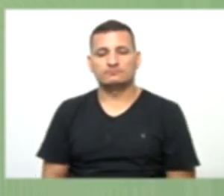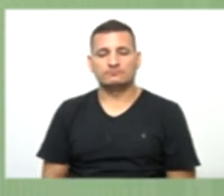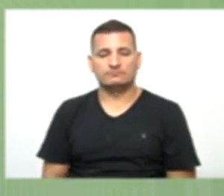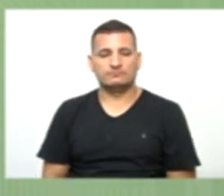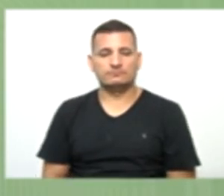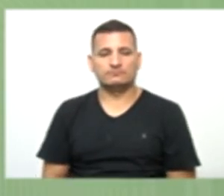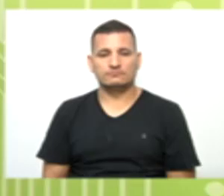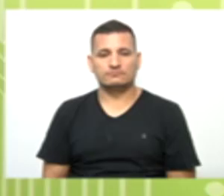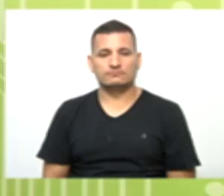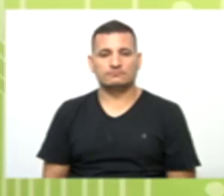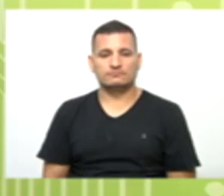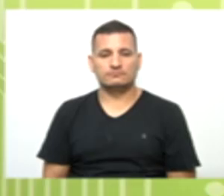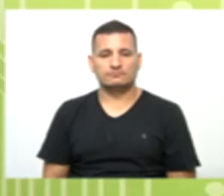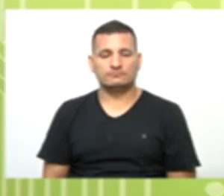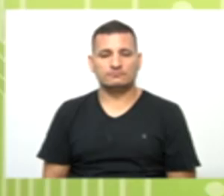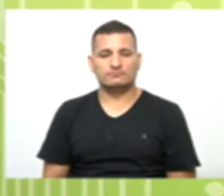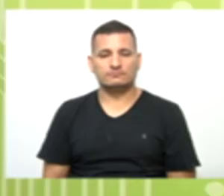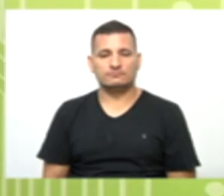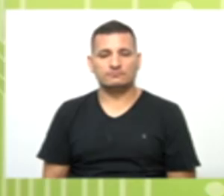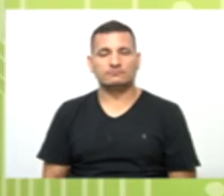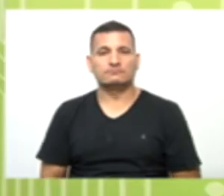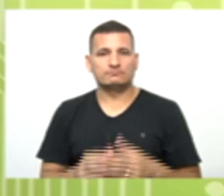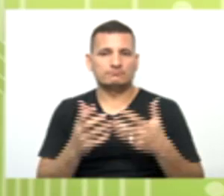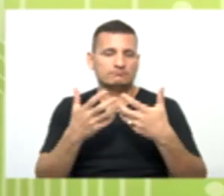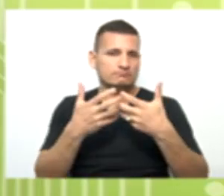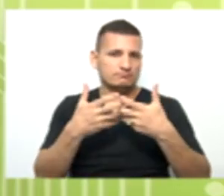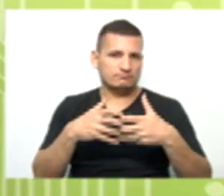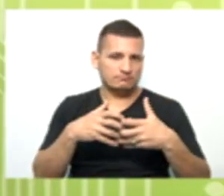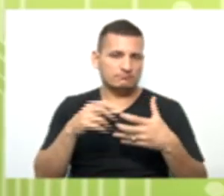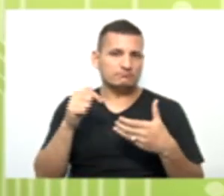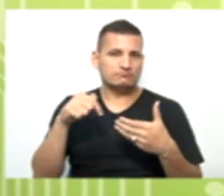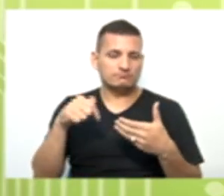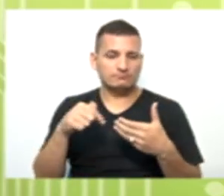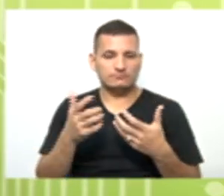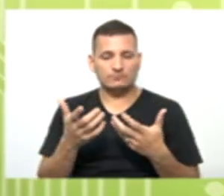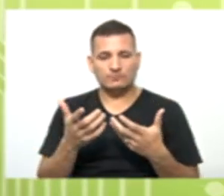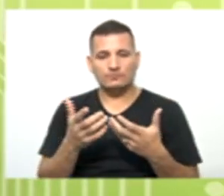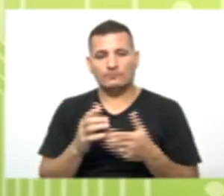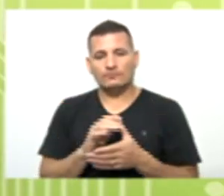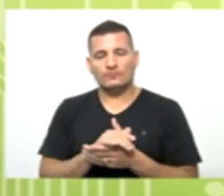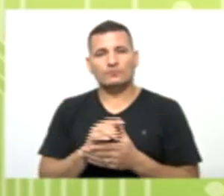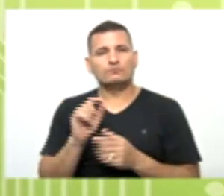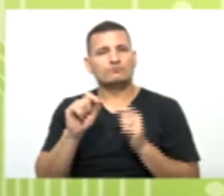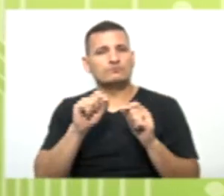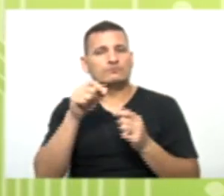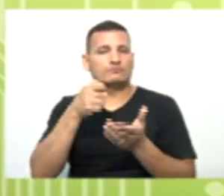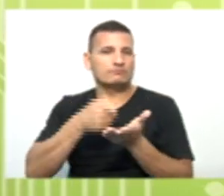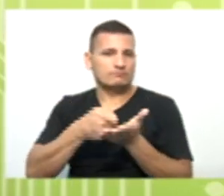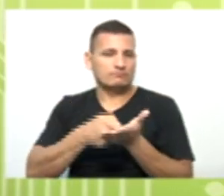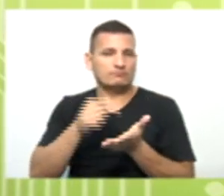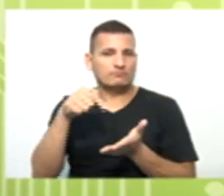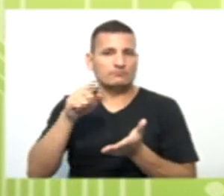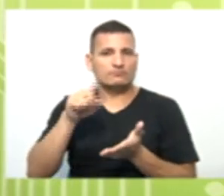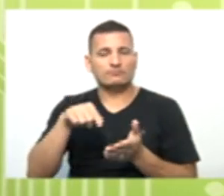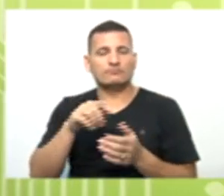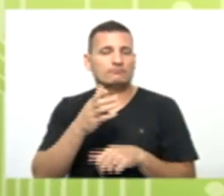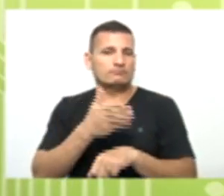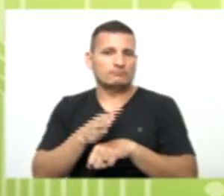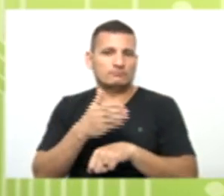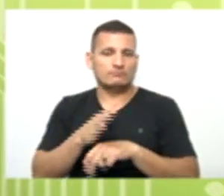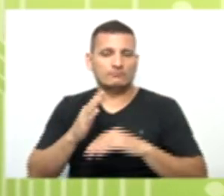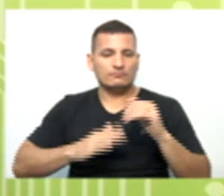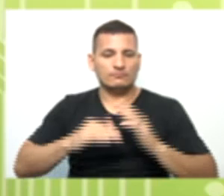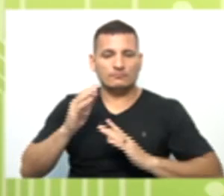supervisionado. No caso do Instituto Federal, o que é obrigatório para nós é a prática